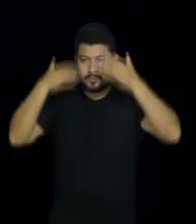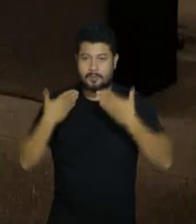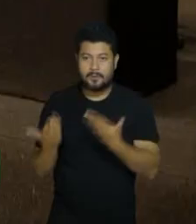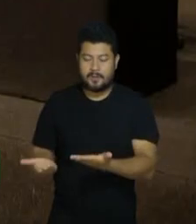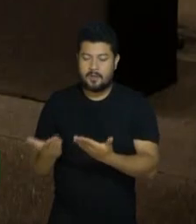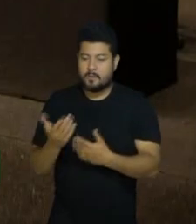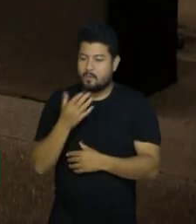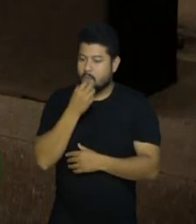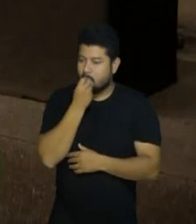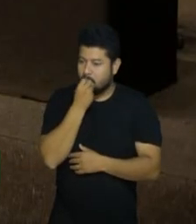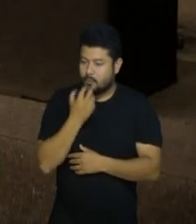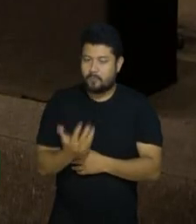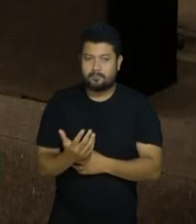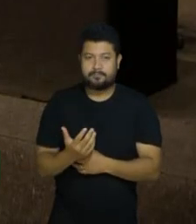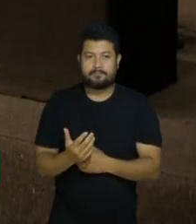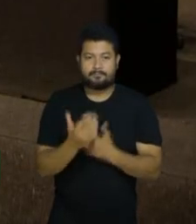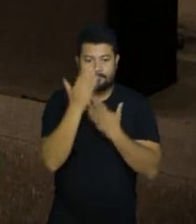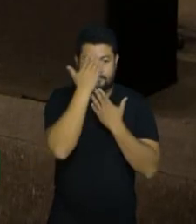obrigado.